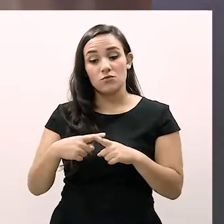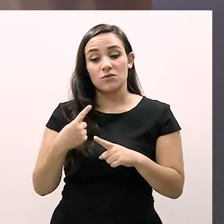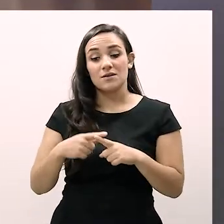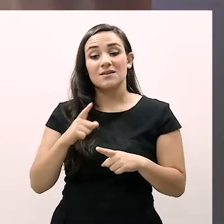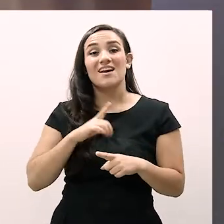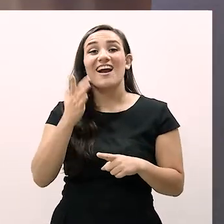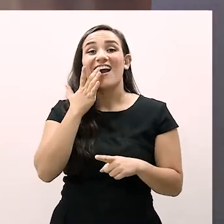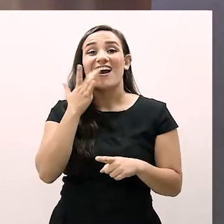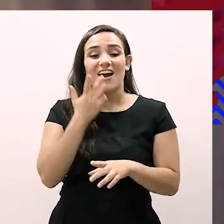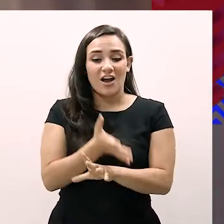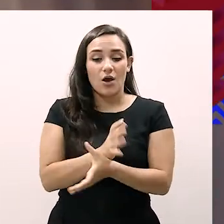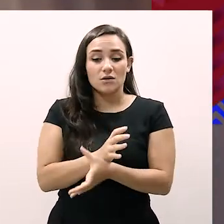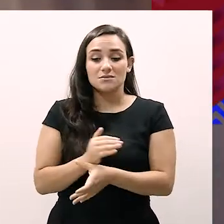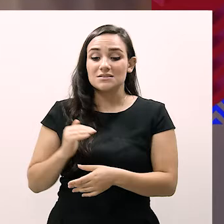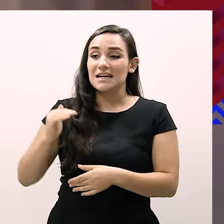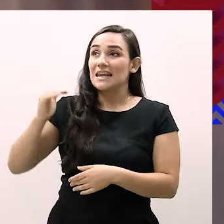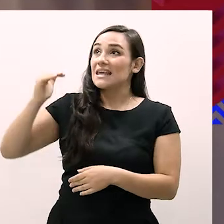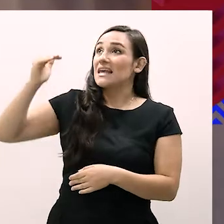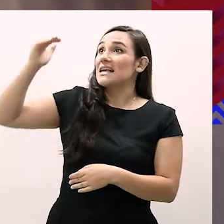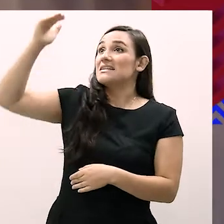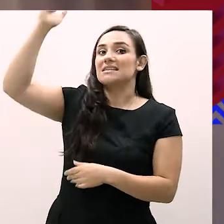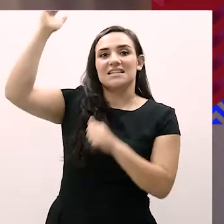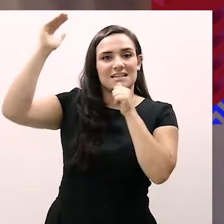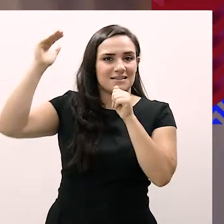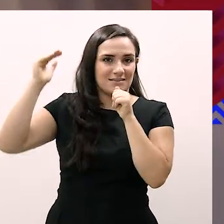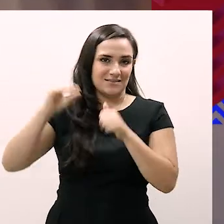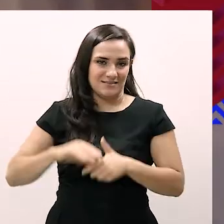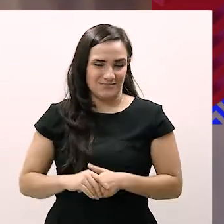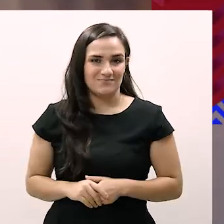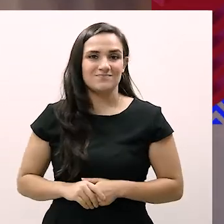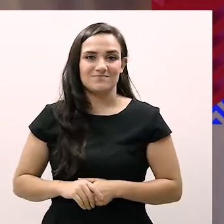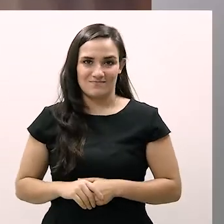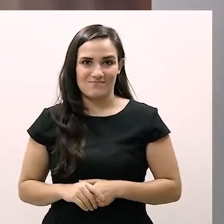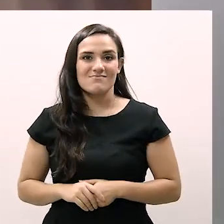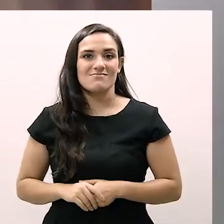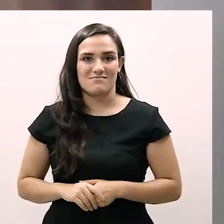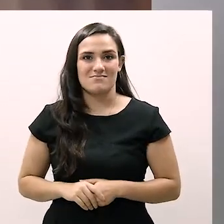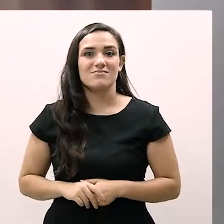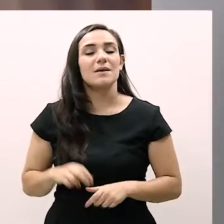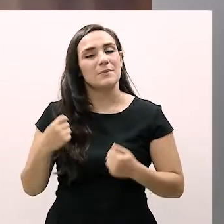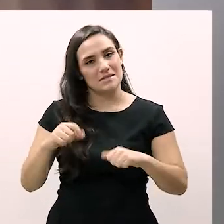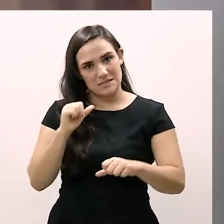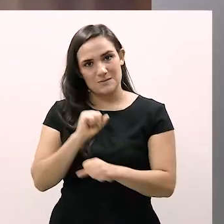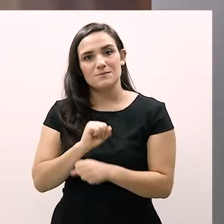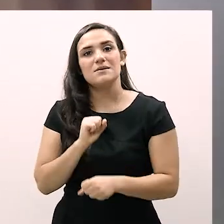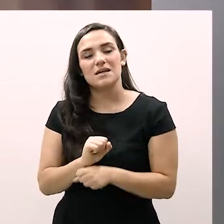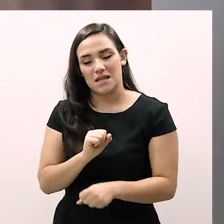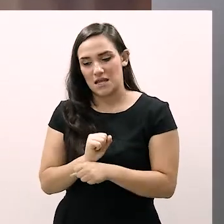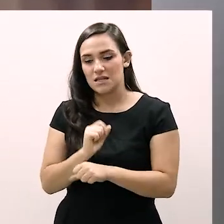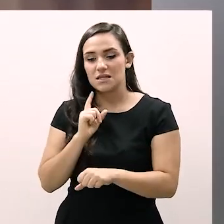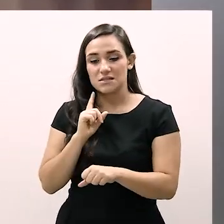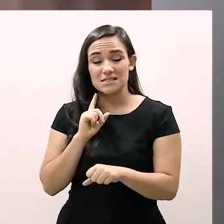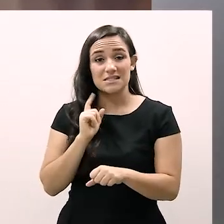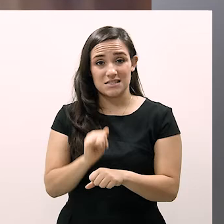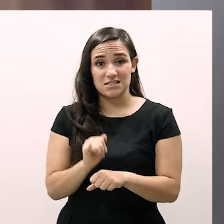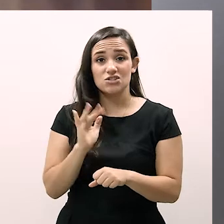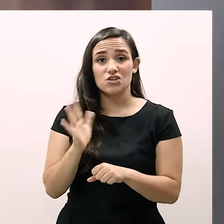ainda no término da maturidade óssea para indicar o procedimento.